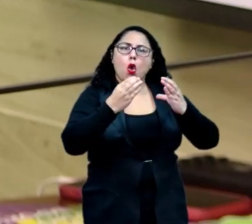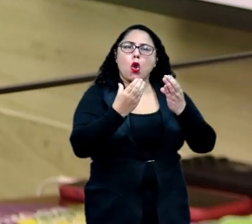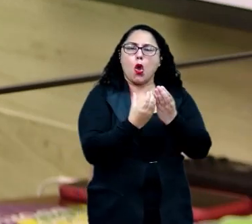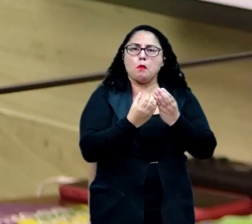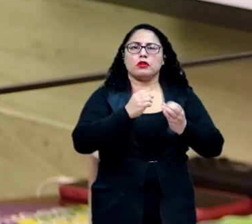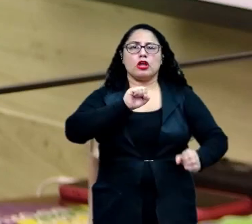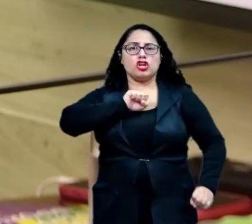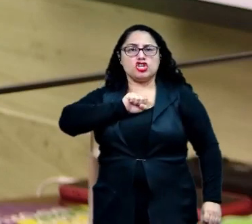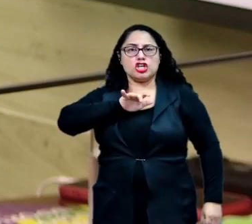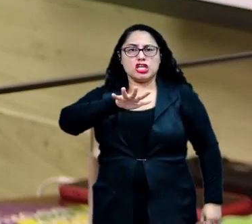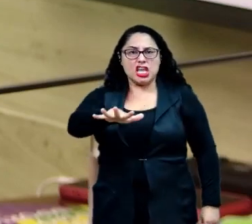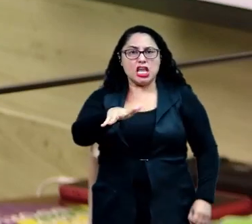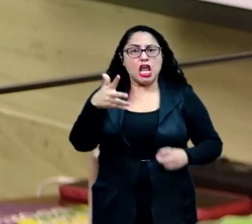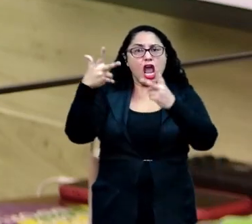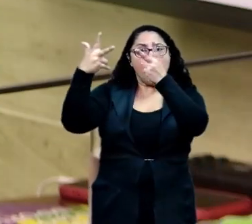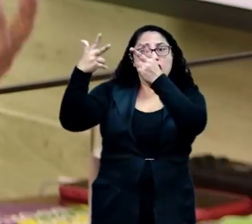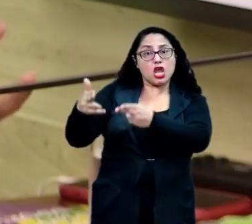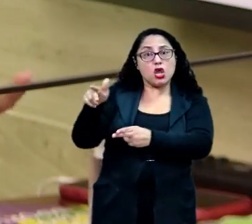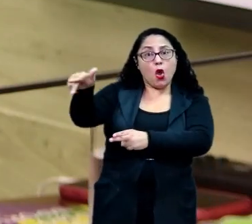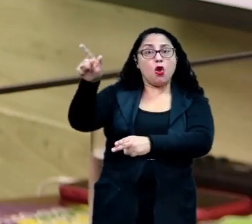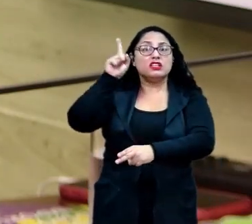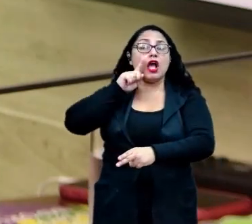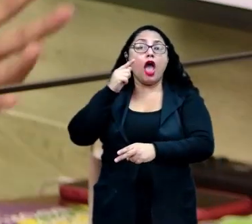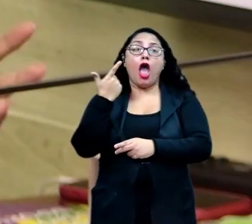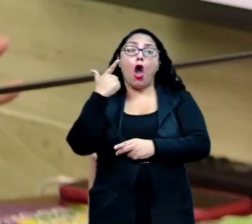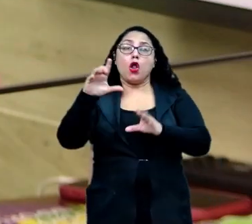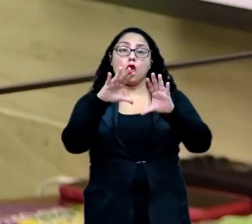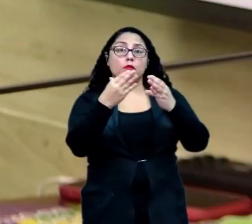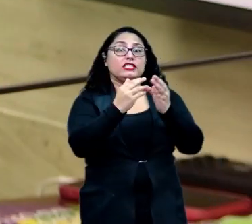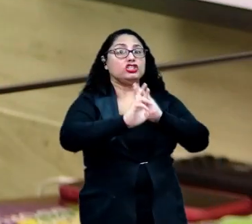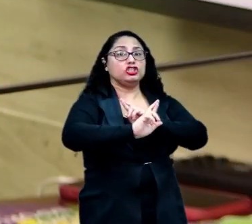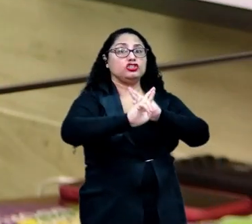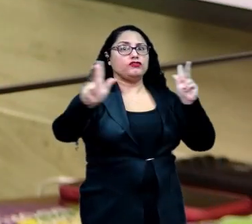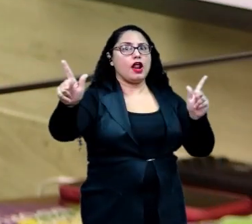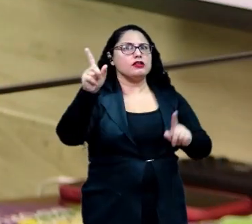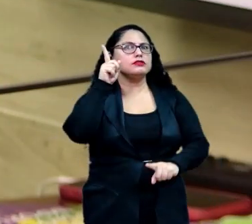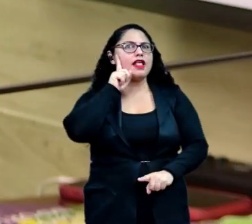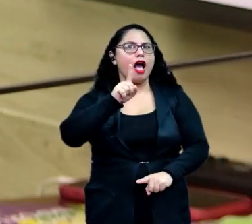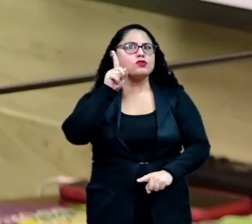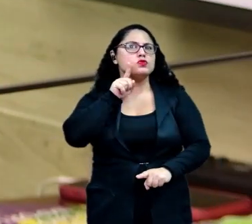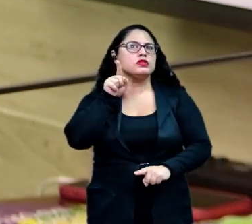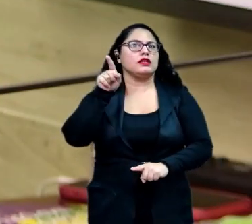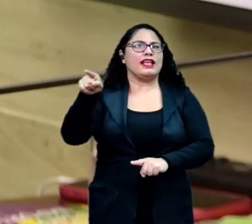queer, como nos Estados Unidos. A comunidade queer é outra coisa totalmente diferente dos Estados Unidos.